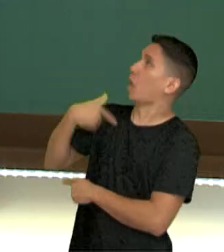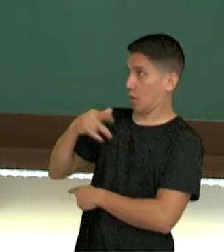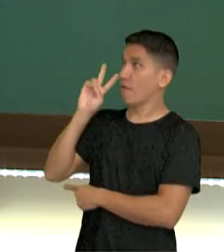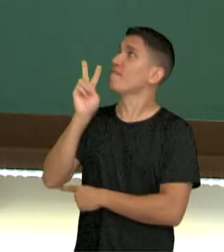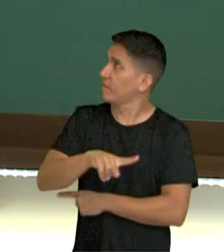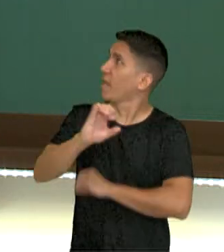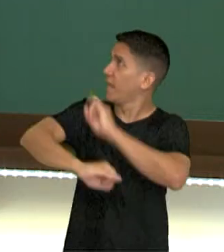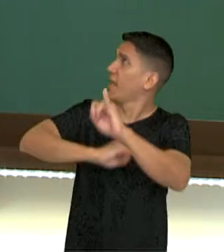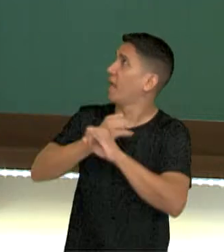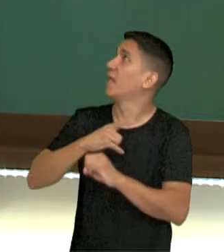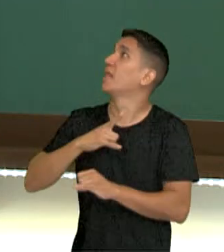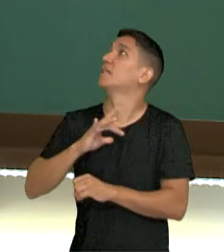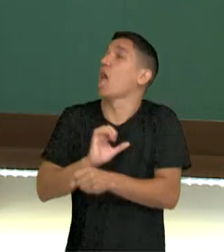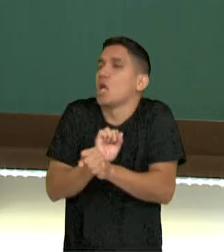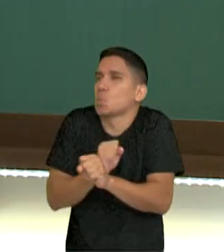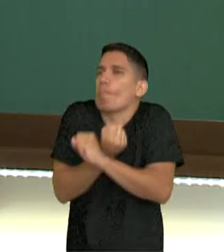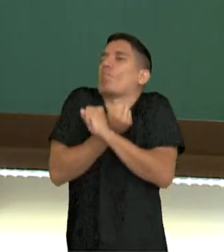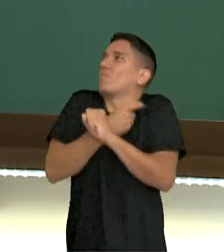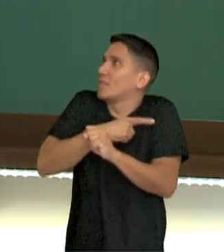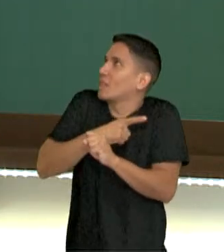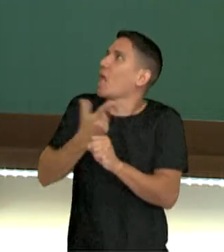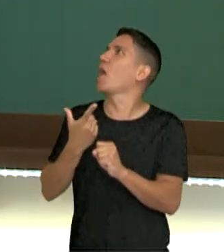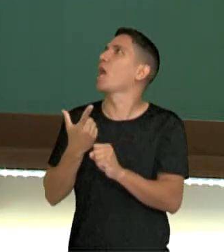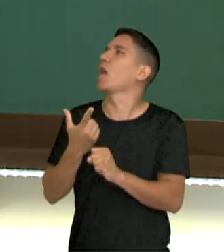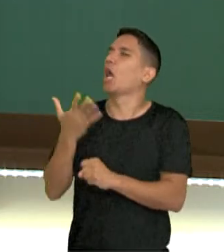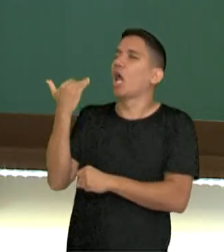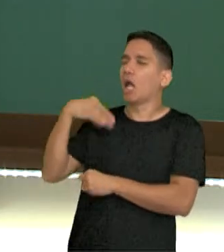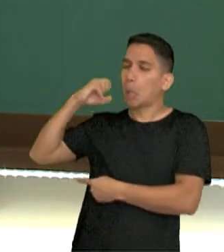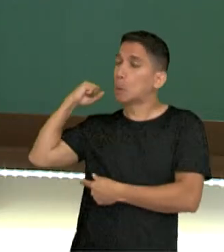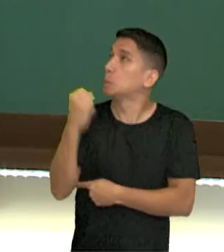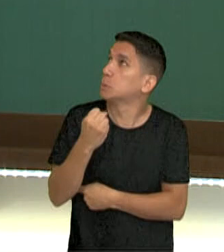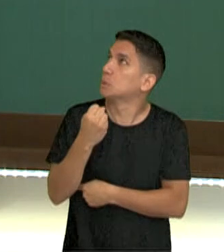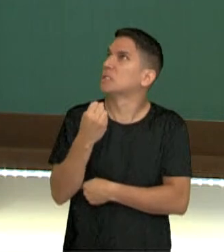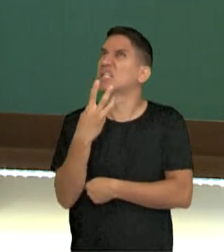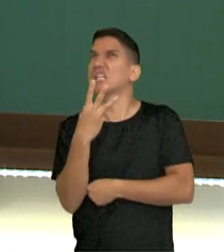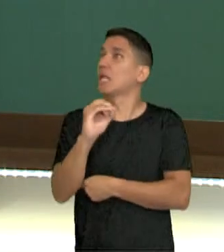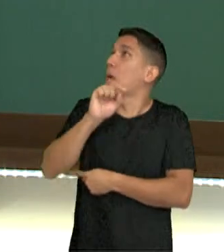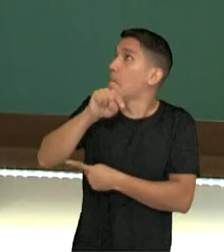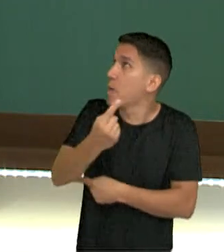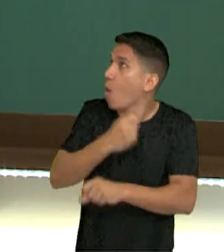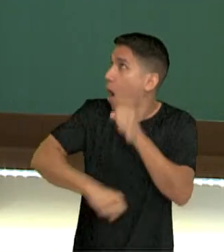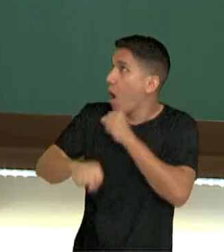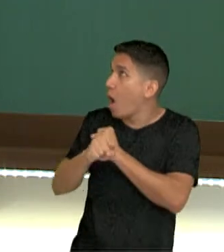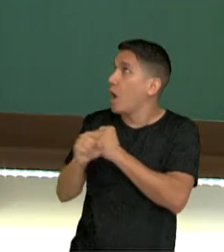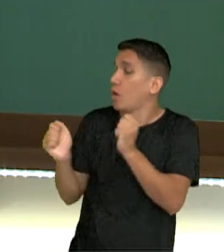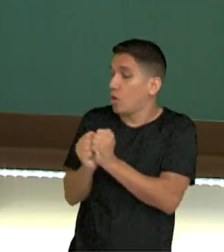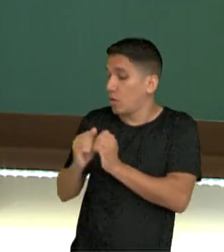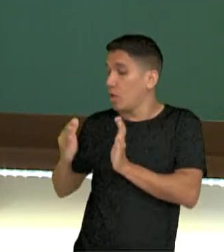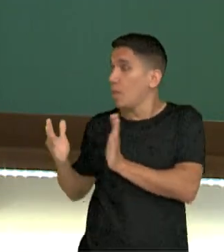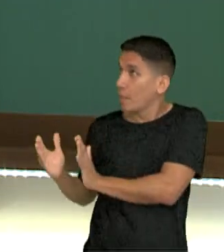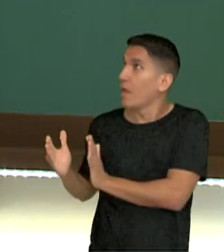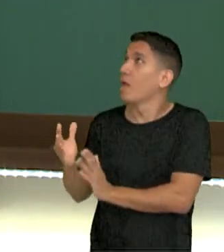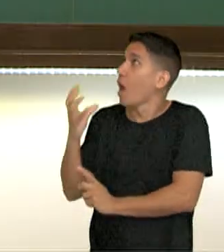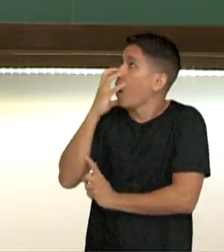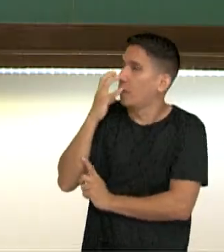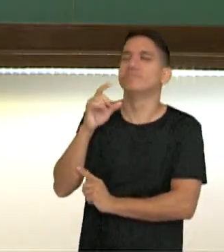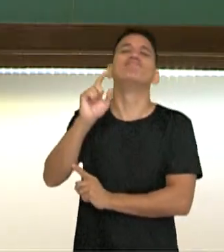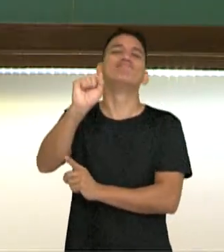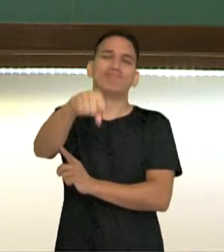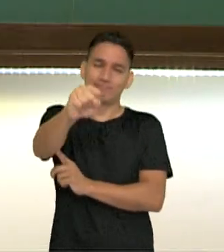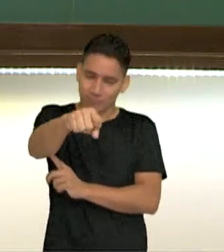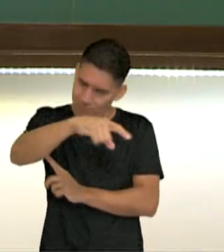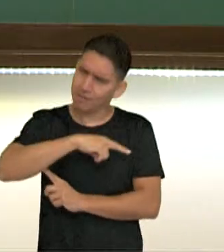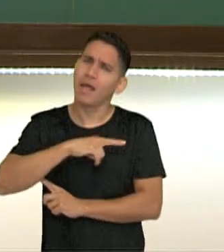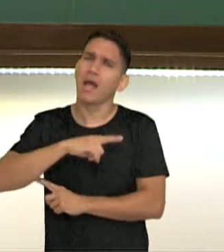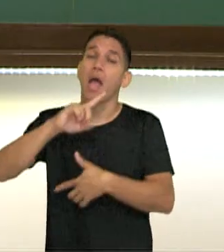internet tinha um esqueleto de um ser humano, um caçador de 25, 30 mil anos e do lado tinha um esqueleto de um cachorro. Tudo bem,